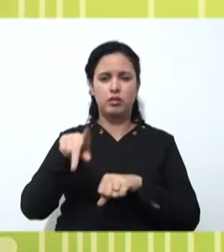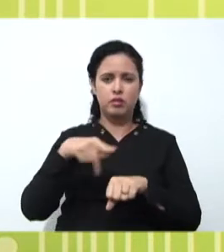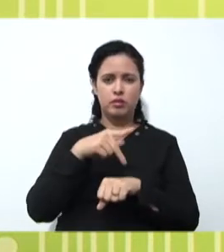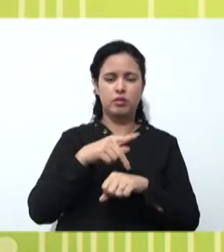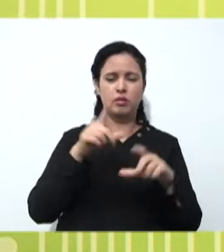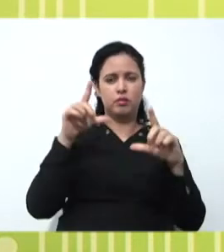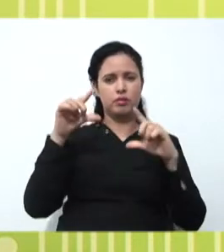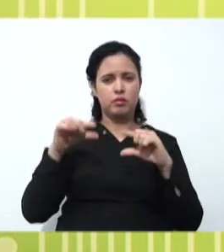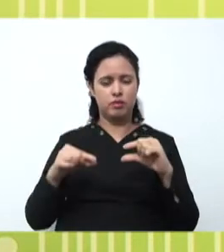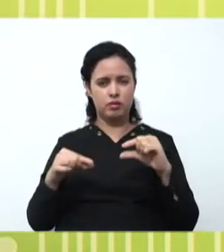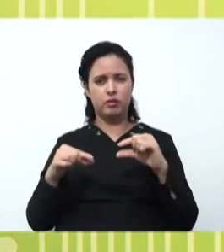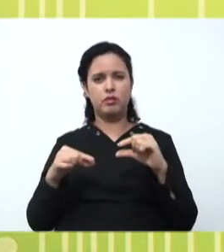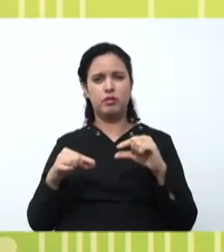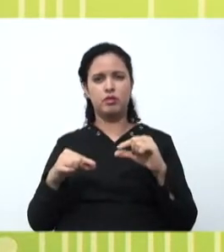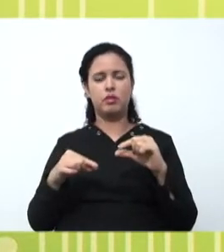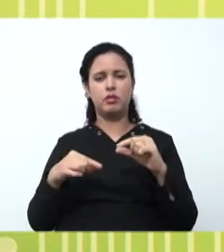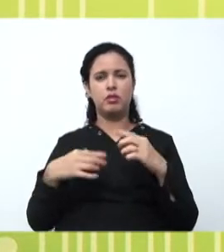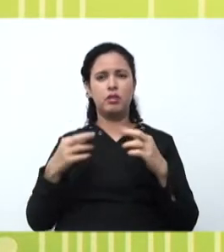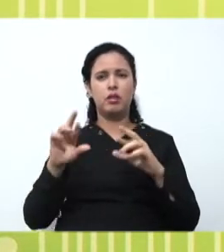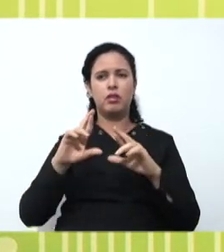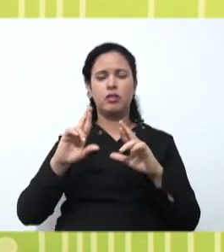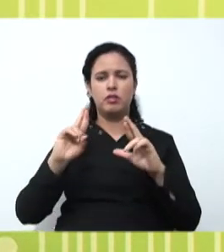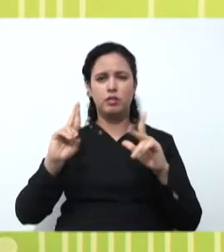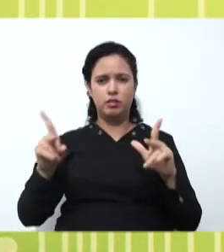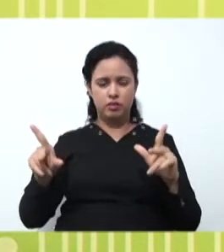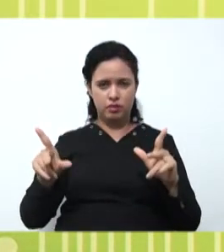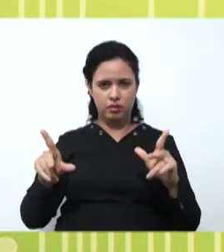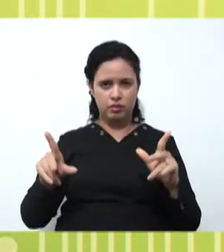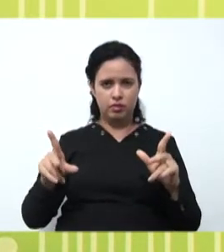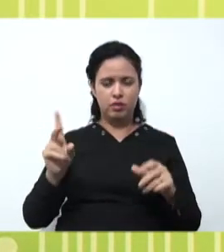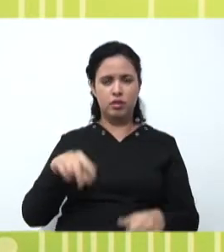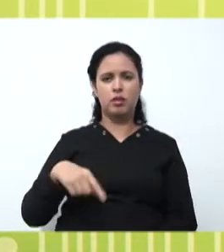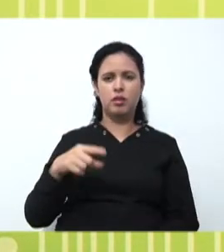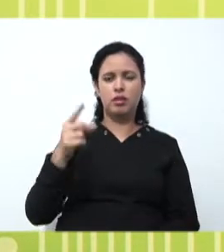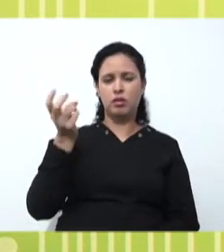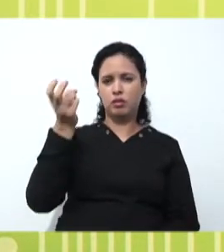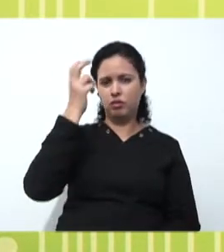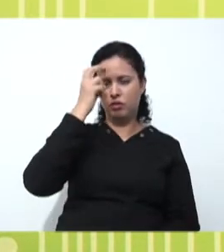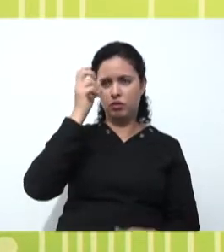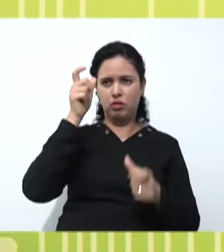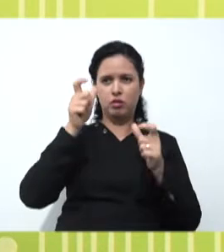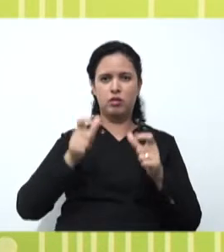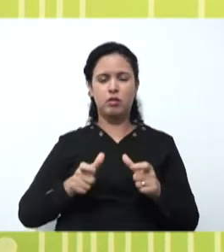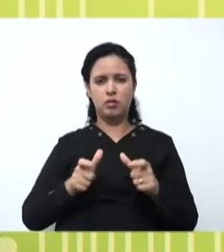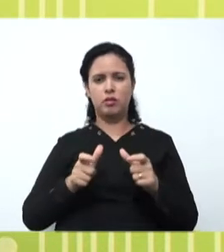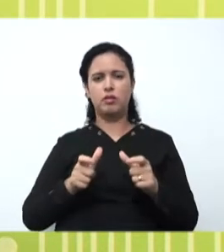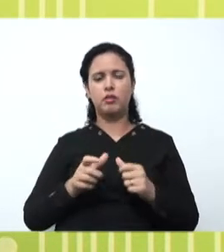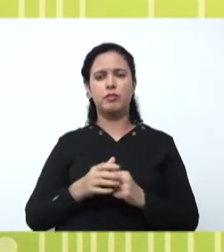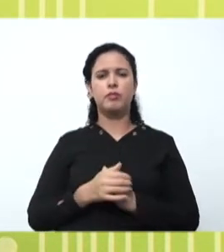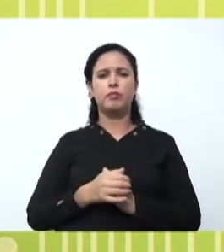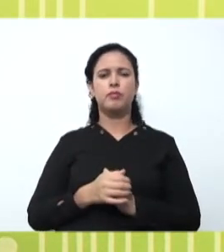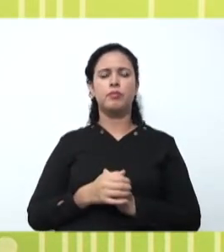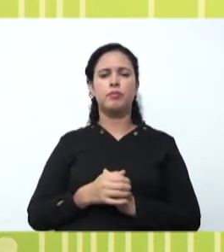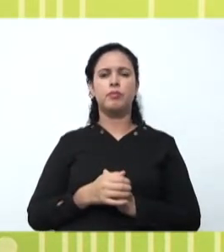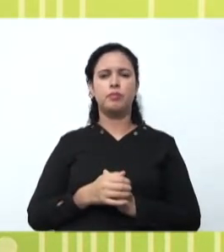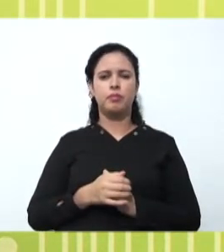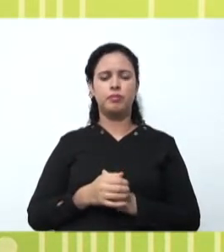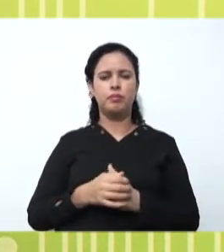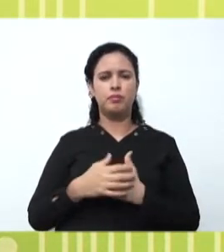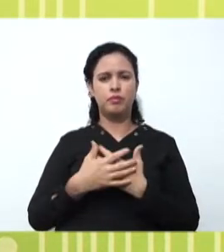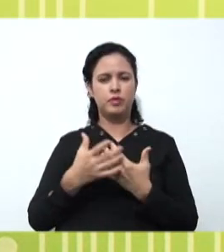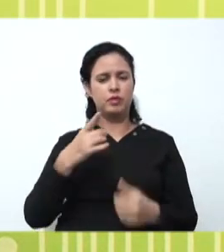empreendedores. Mas o que acontece entre a diferença desses países? É a cultura local. provavelmente nesse país que tem